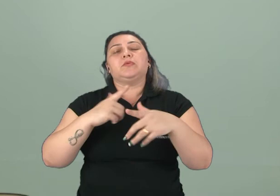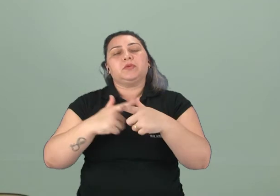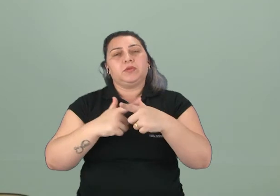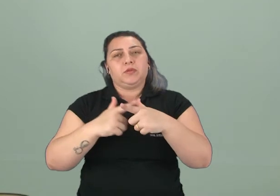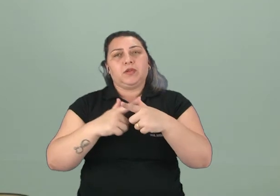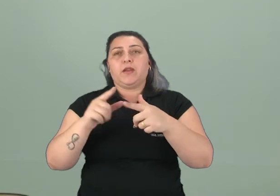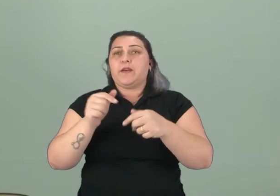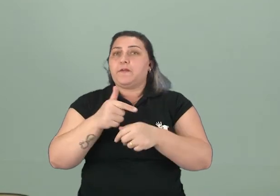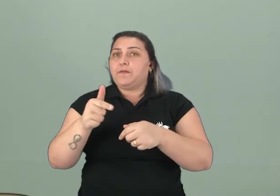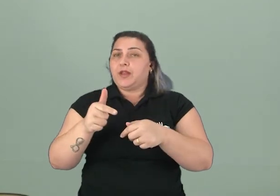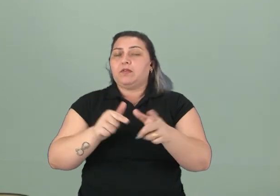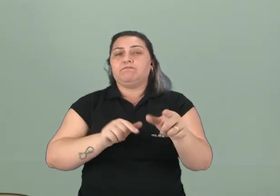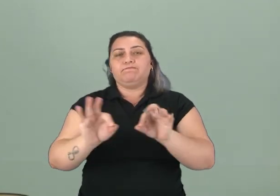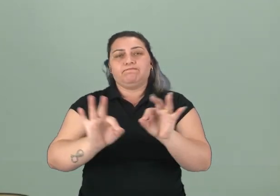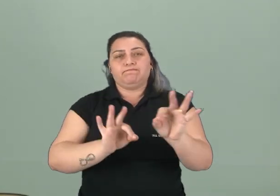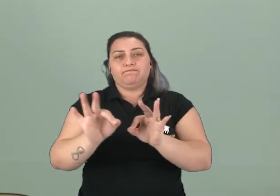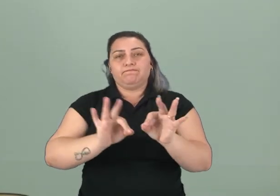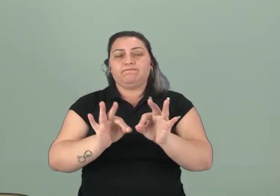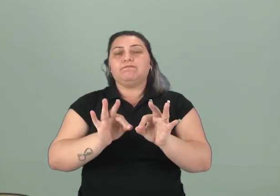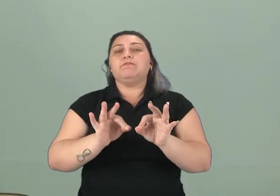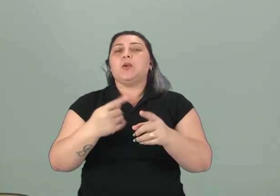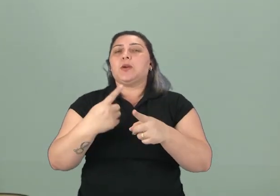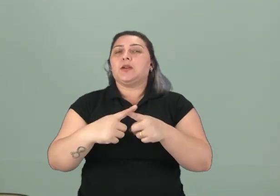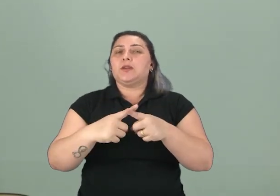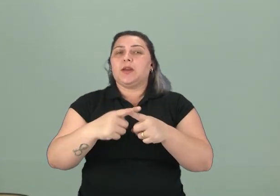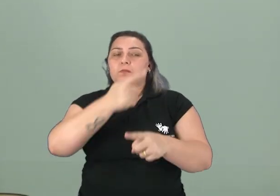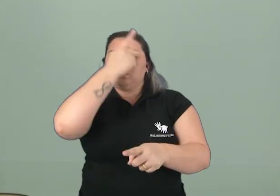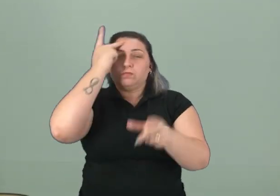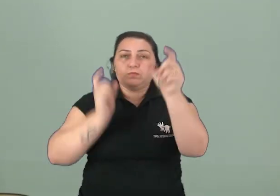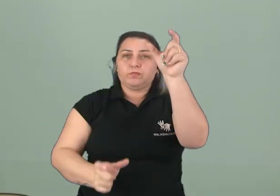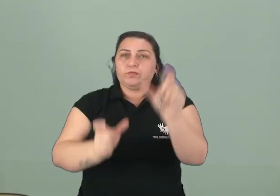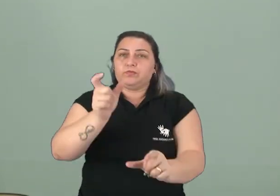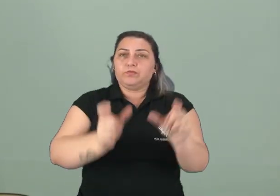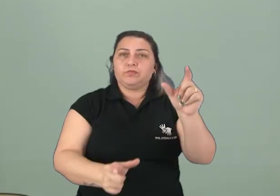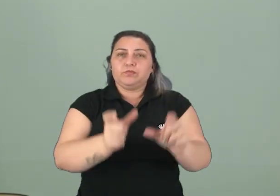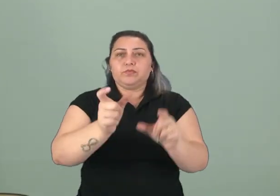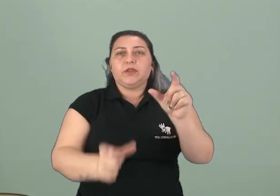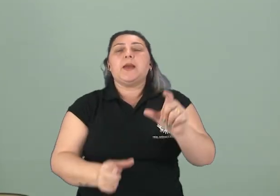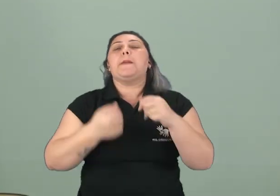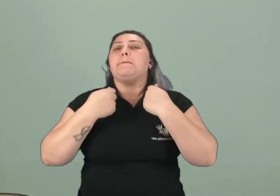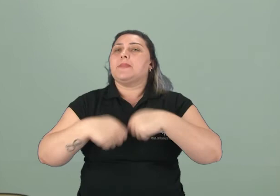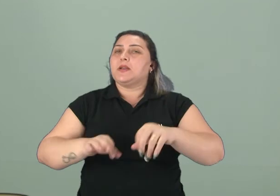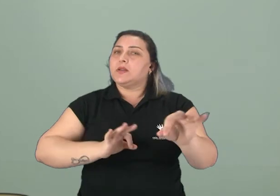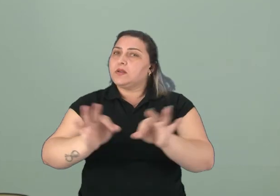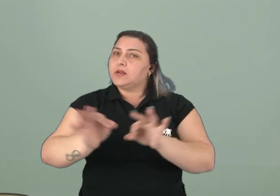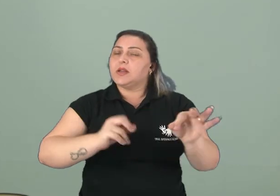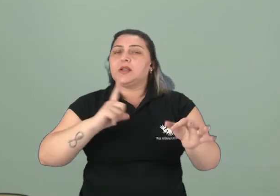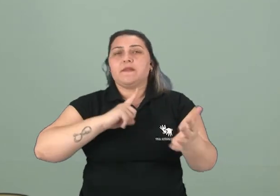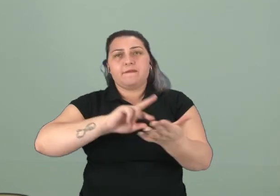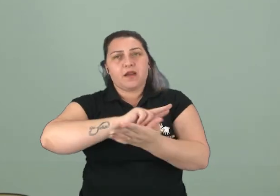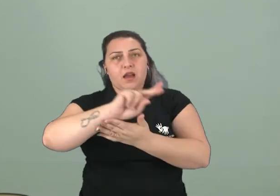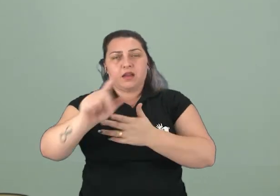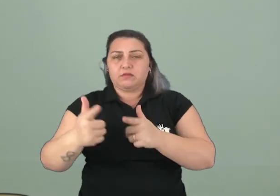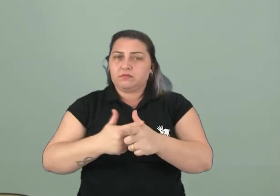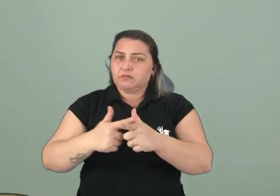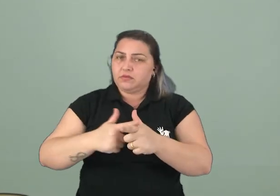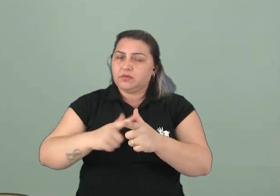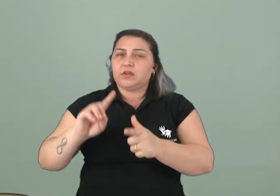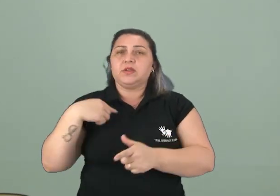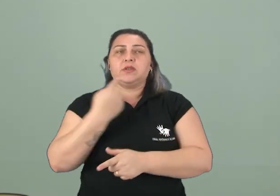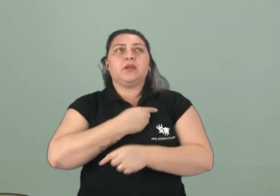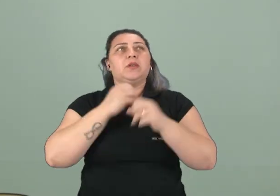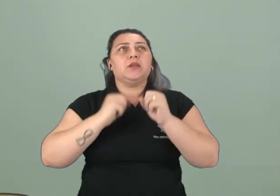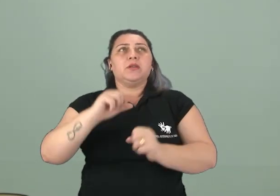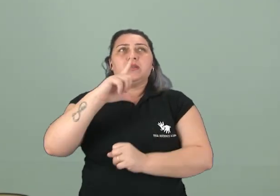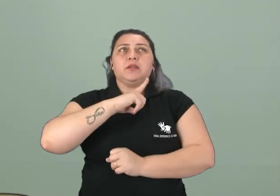de maneira organizado, porque é muitas pessoas morando aqui na cidade e isso tem que ser organizado. Tem vários problemas ambientais que nós